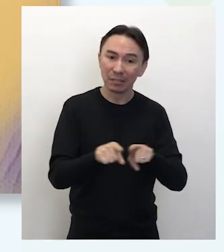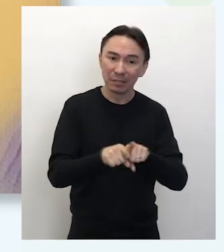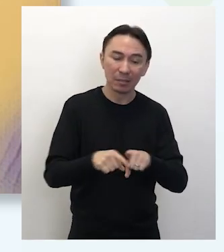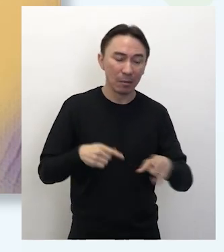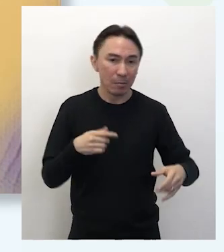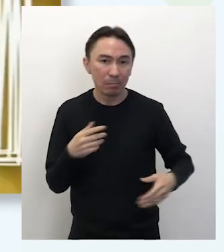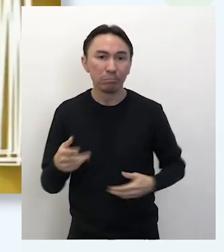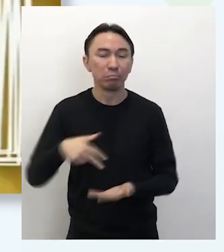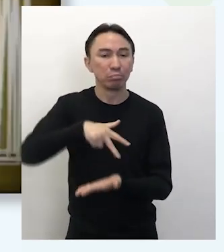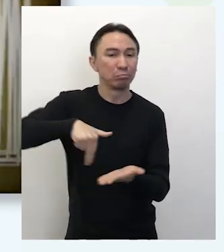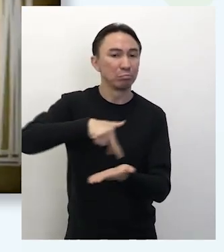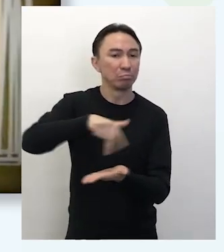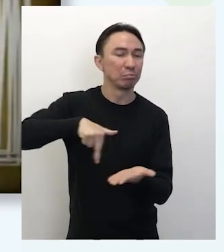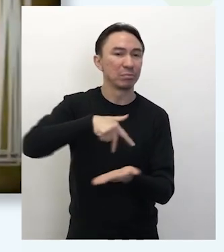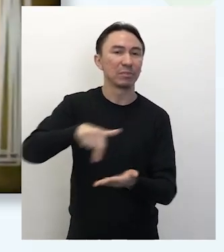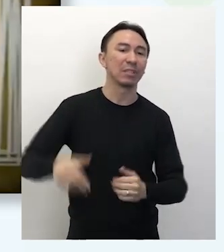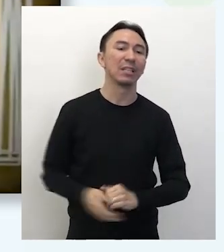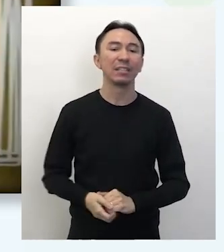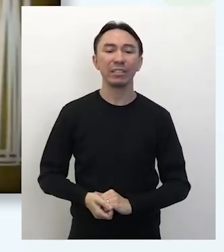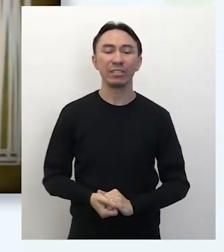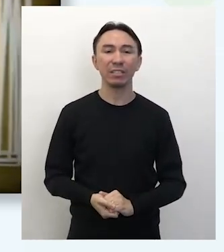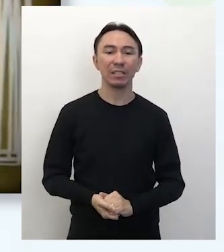manobra.